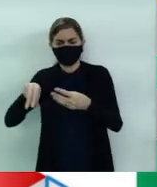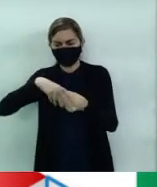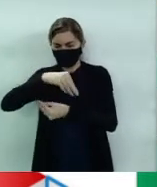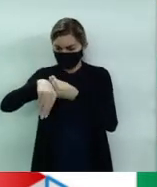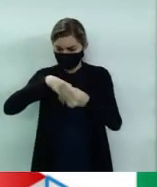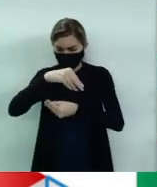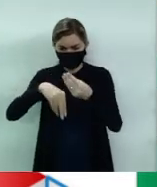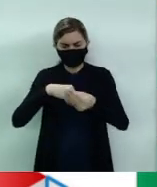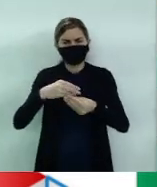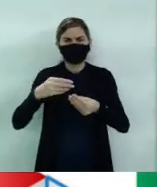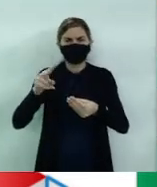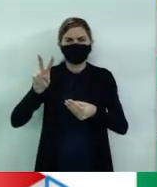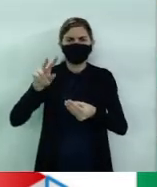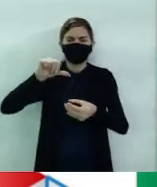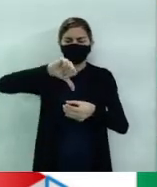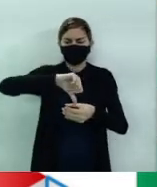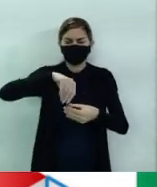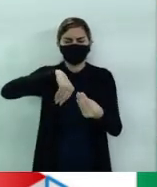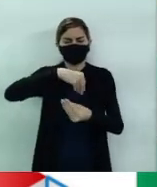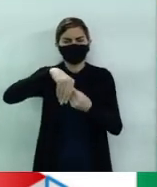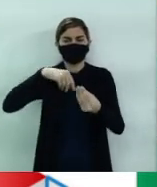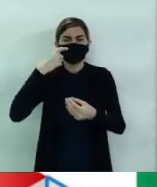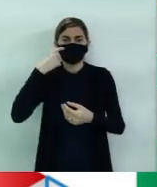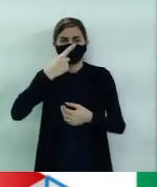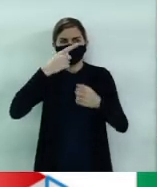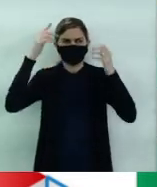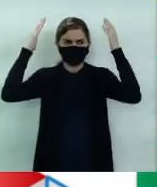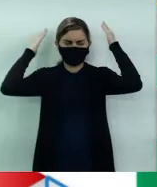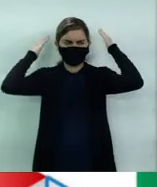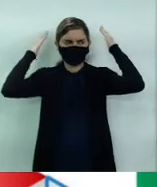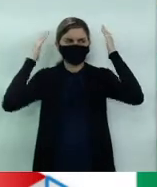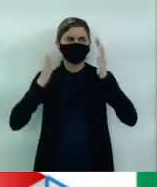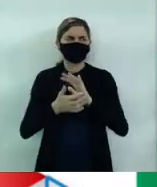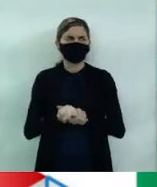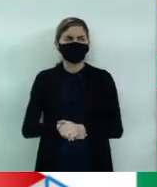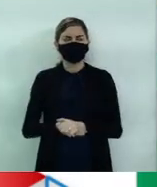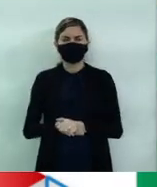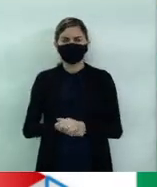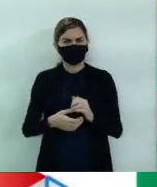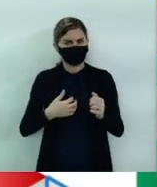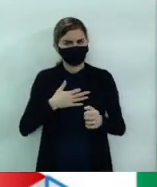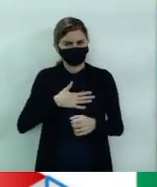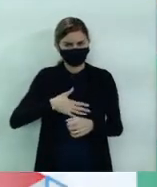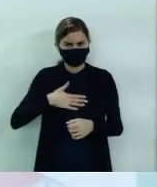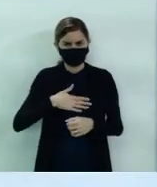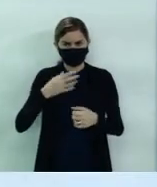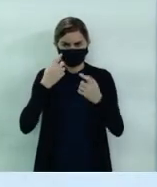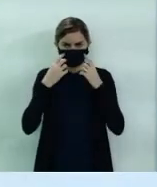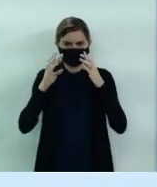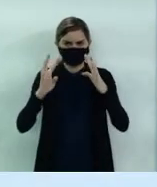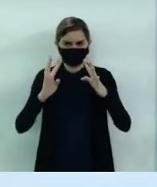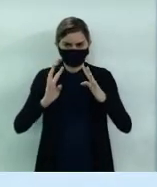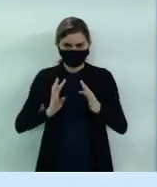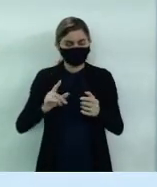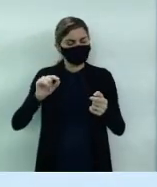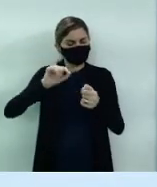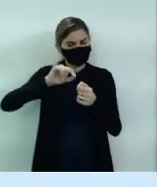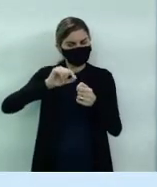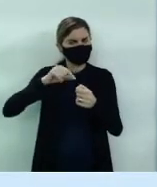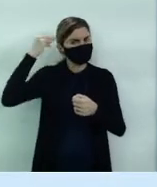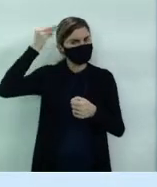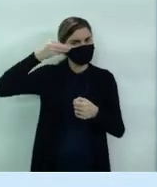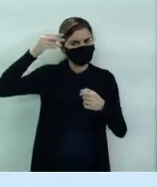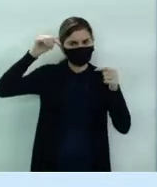o vinagre, quando ele vai formar essa questão do ácido carbônico. Então eu gostaria agora que vocês voltassem para mim, para a gente fazer